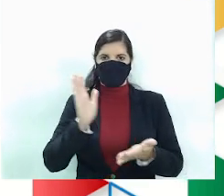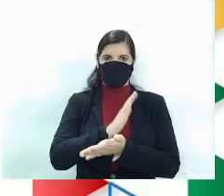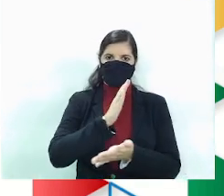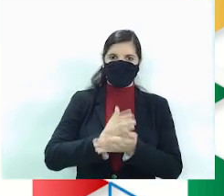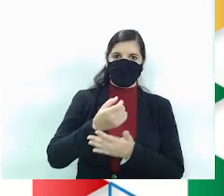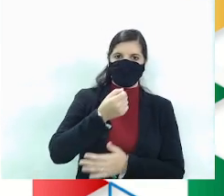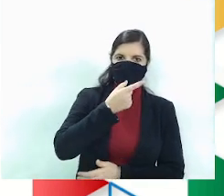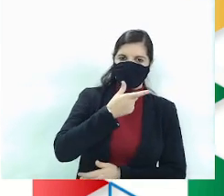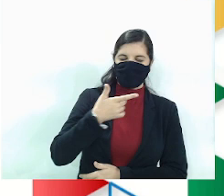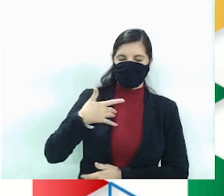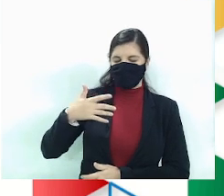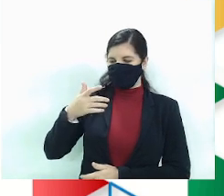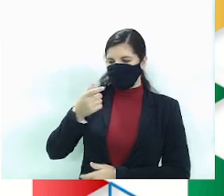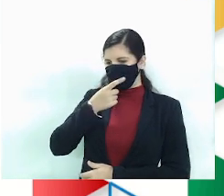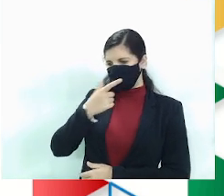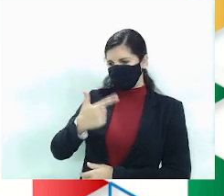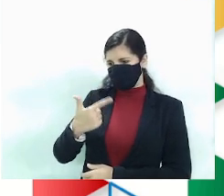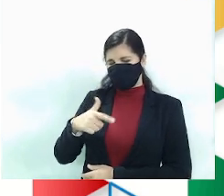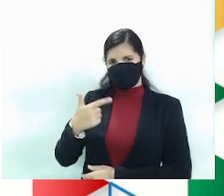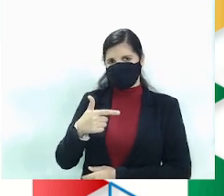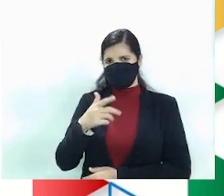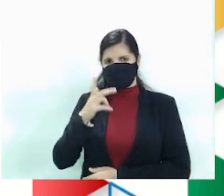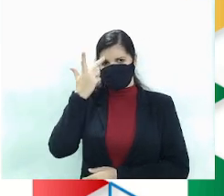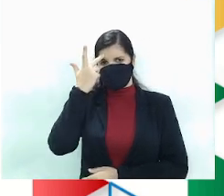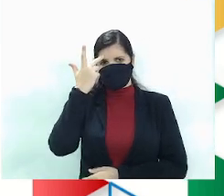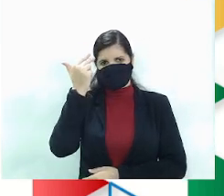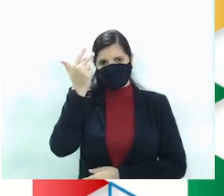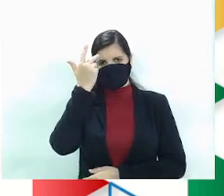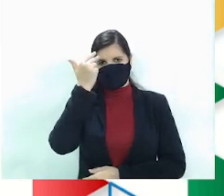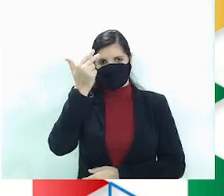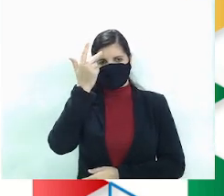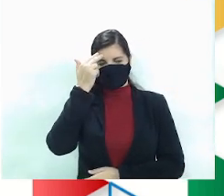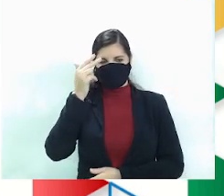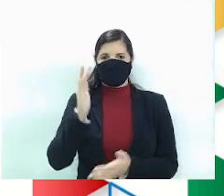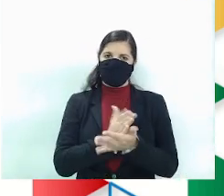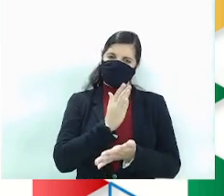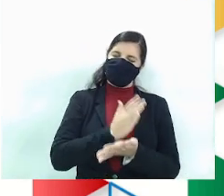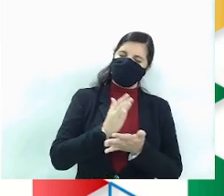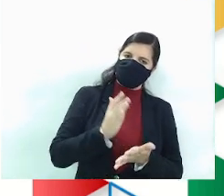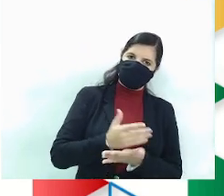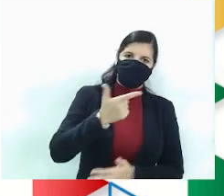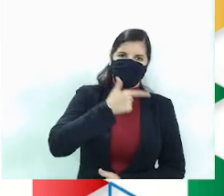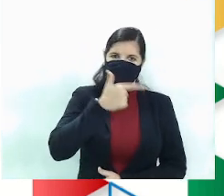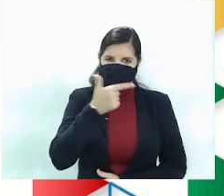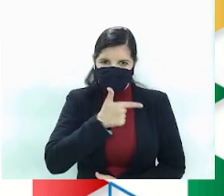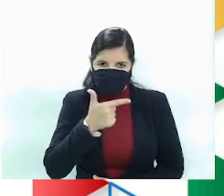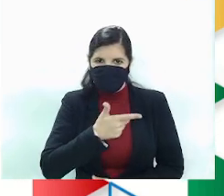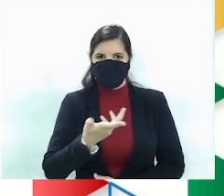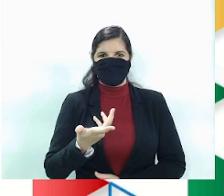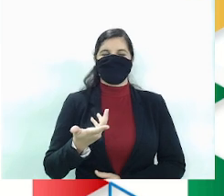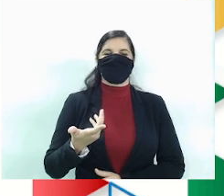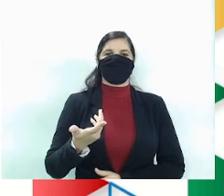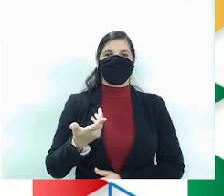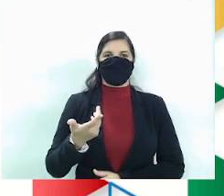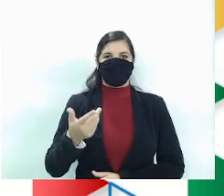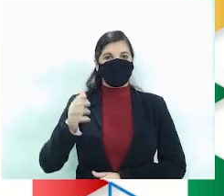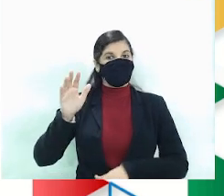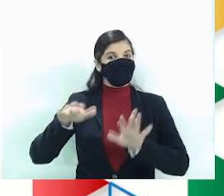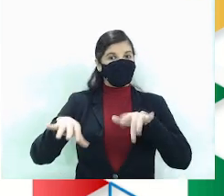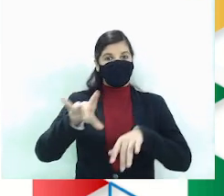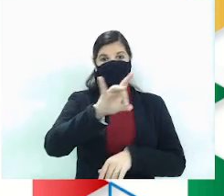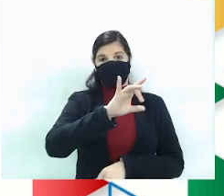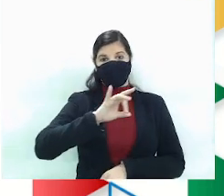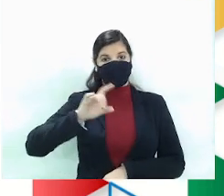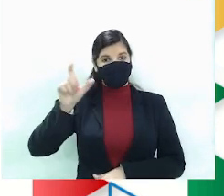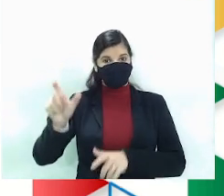aí vocês podem não ter achado engraçado, outras talvez tenham sido muito engraçadas para vocês. Isso varia muito de pessoa